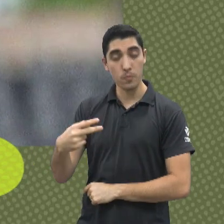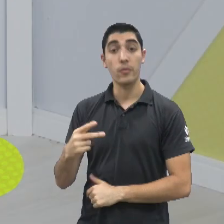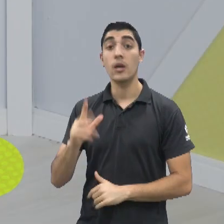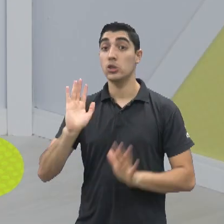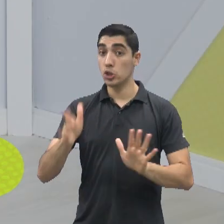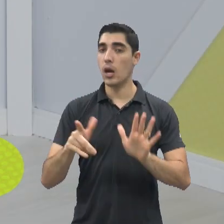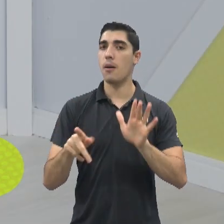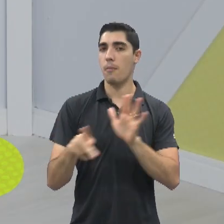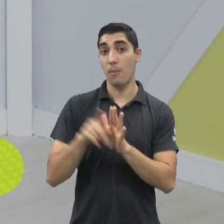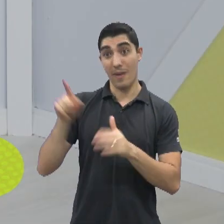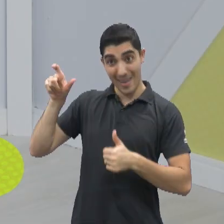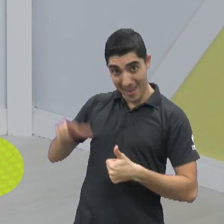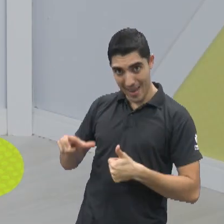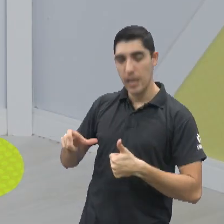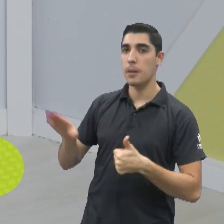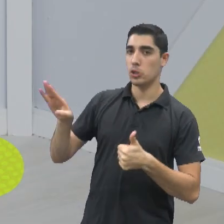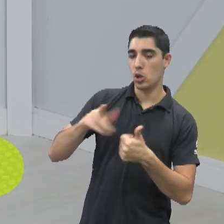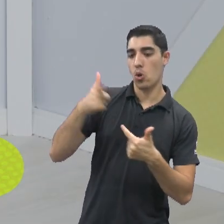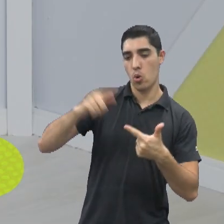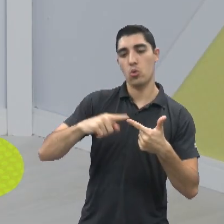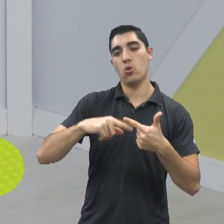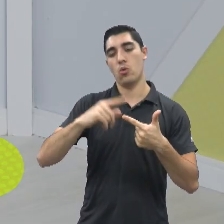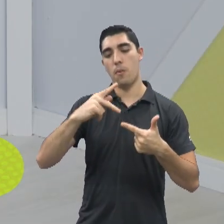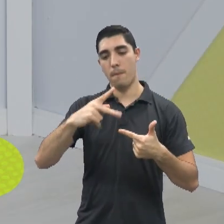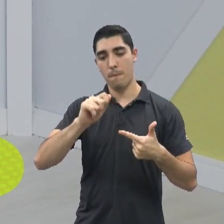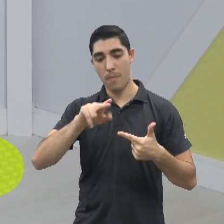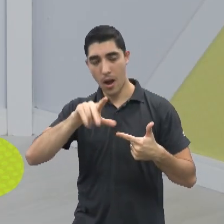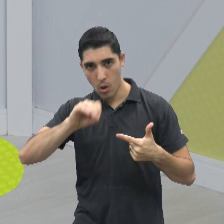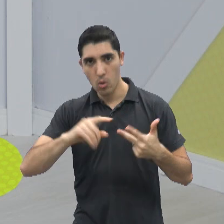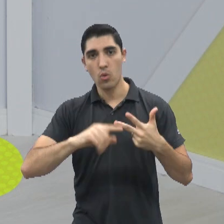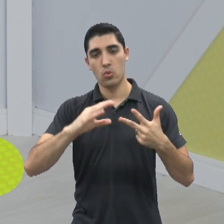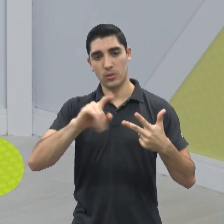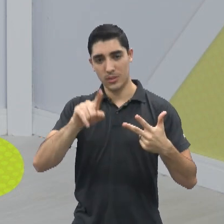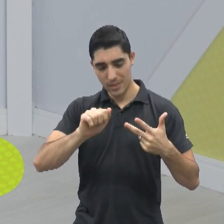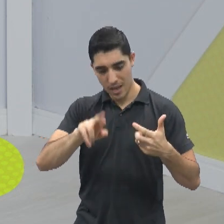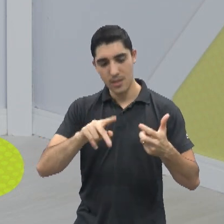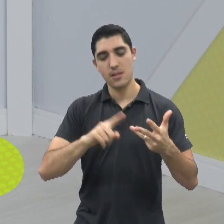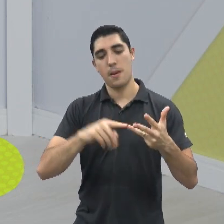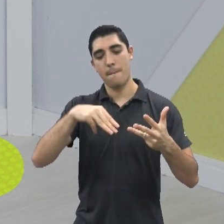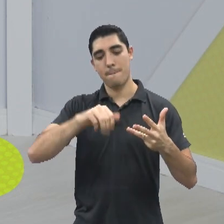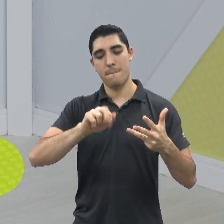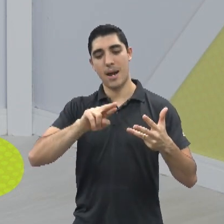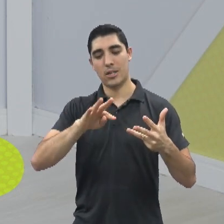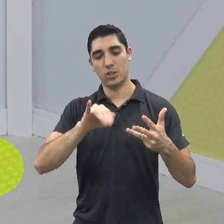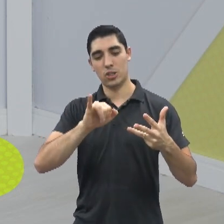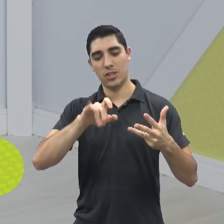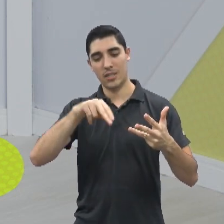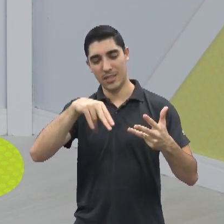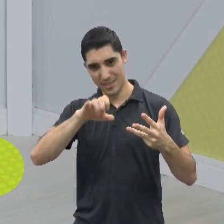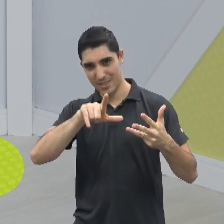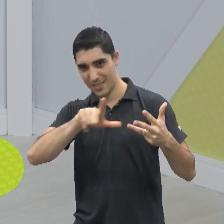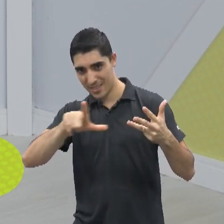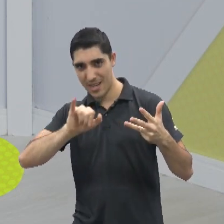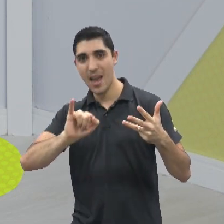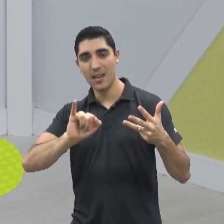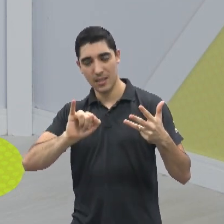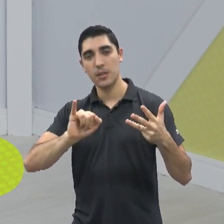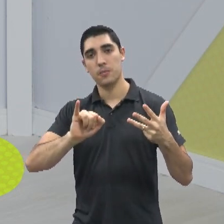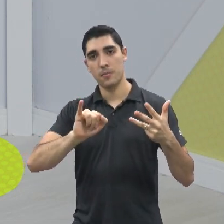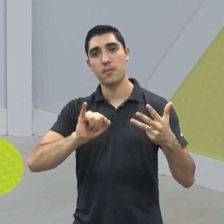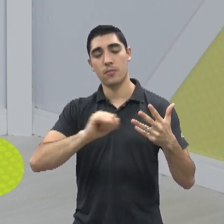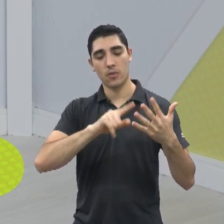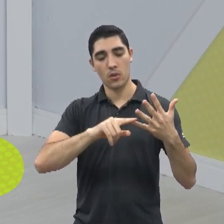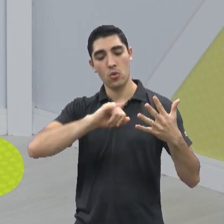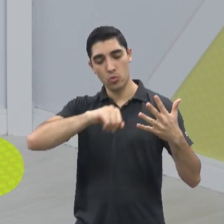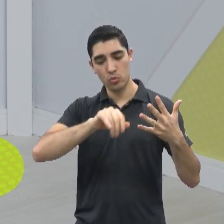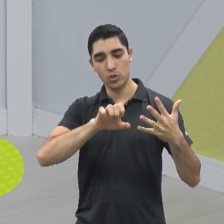Paulo César e Vitão, o goleiro Jefferson Souza, o volante Guilherme Martinelli, Martinelli, que também joga pela lateral esquerda, e o